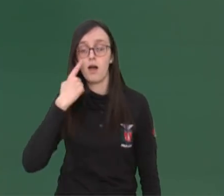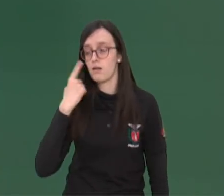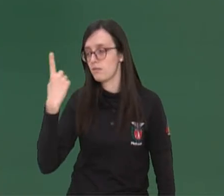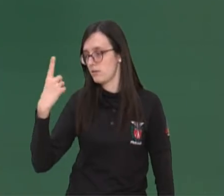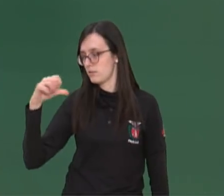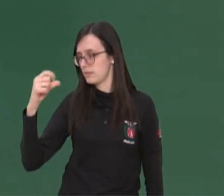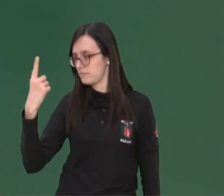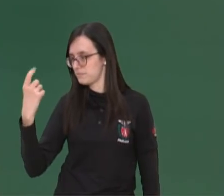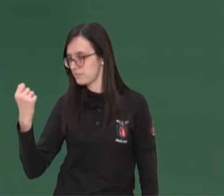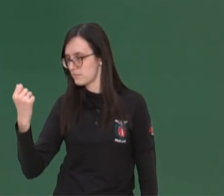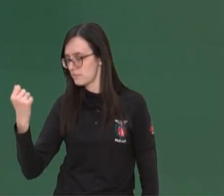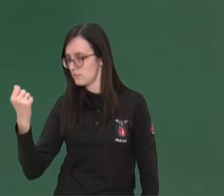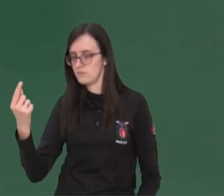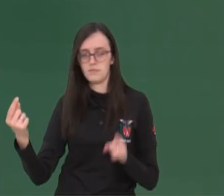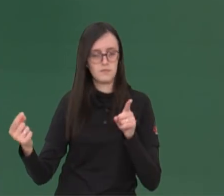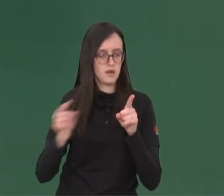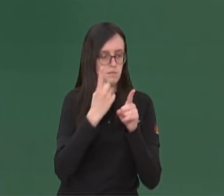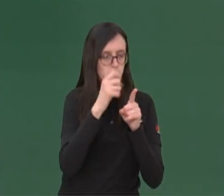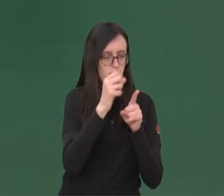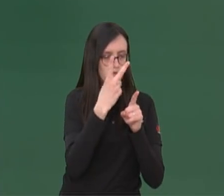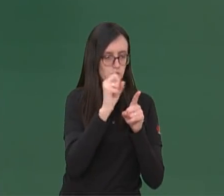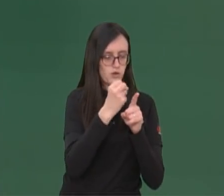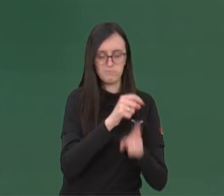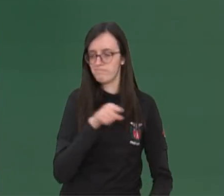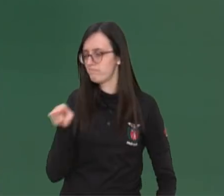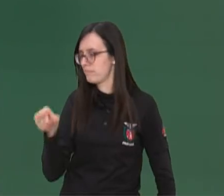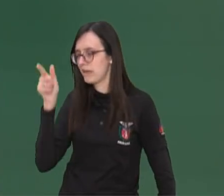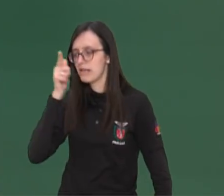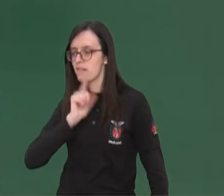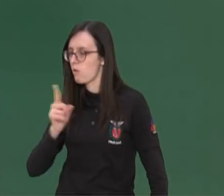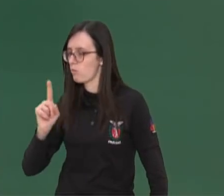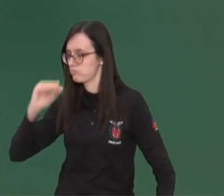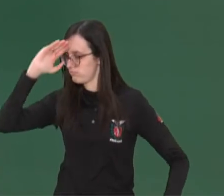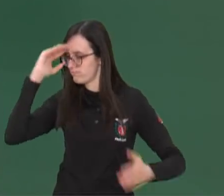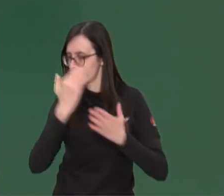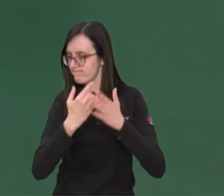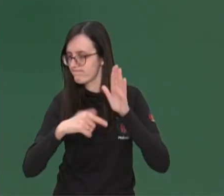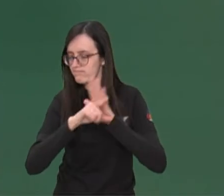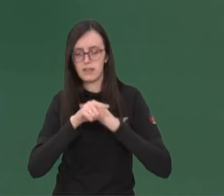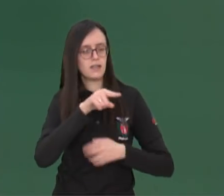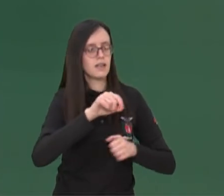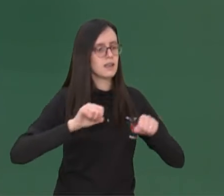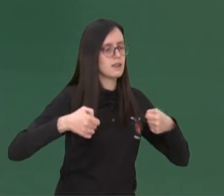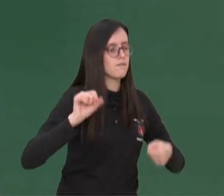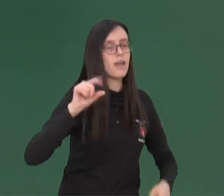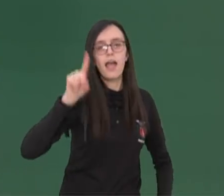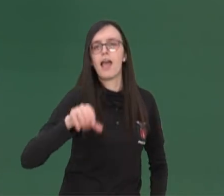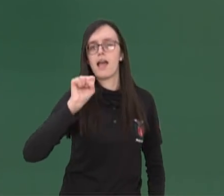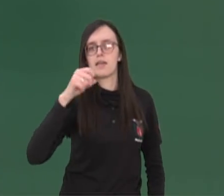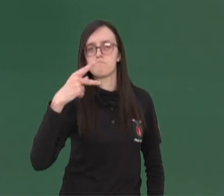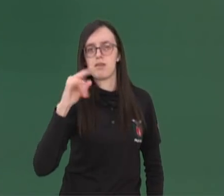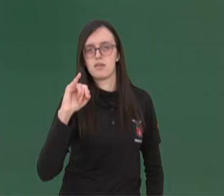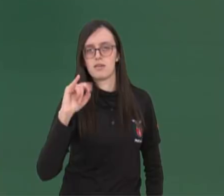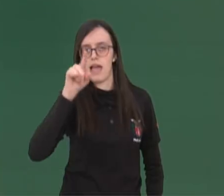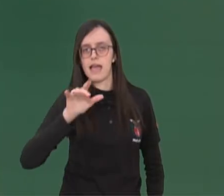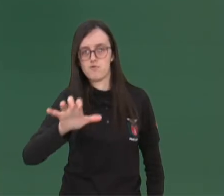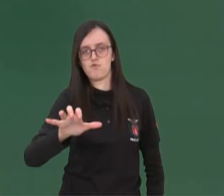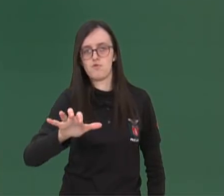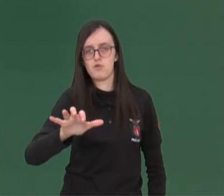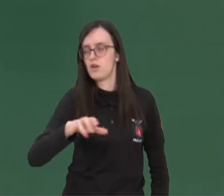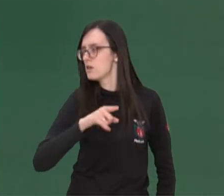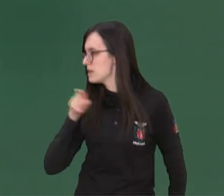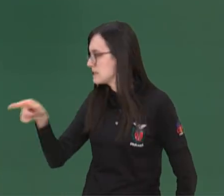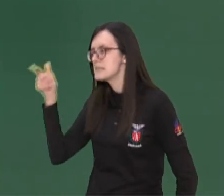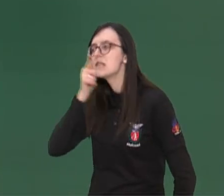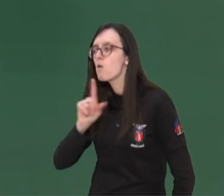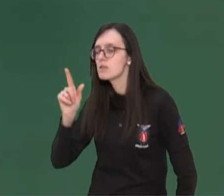pega 1928. O indígena é incapaz. E quem que vai representá-lo e defendê-lo? O SPI, essa ideia da tutela. O